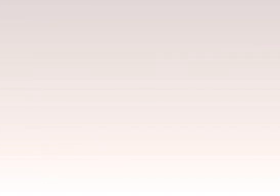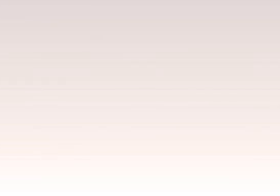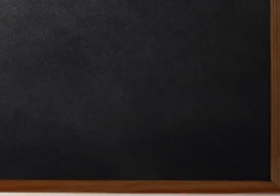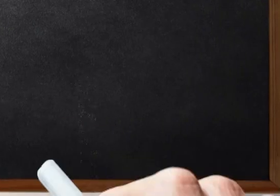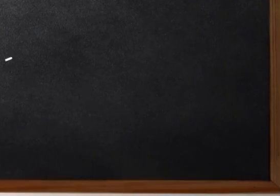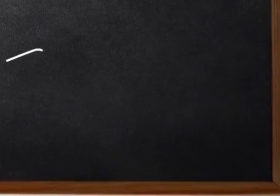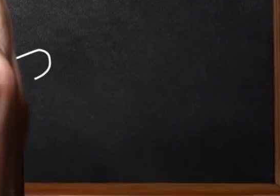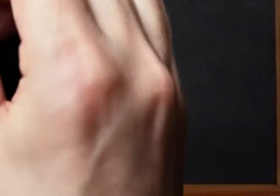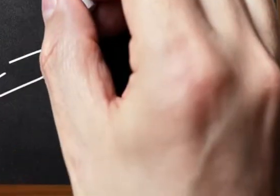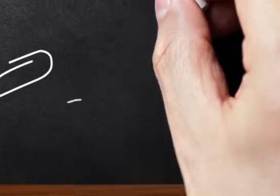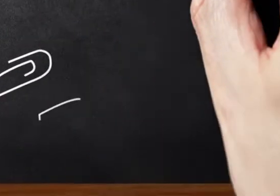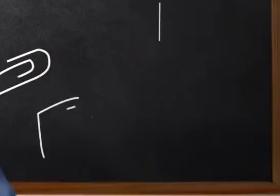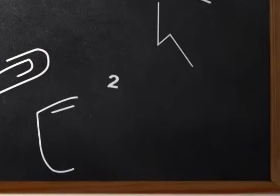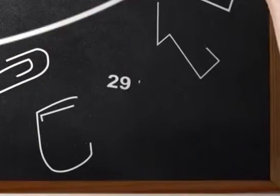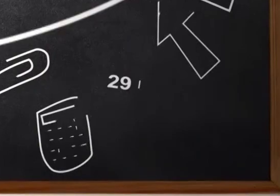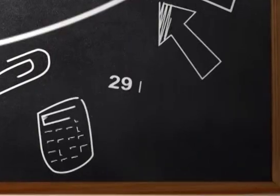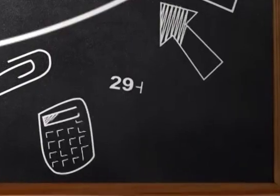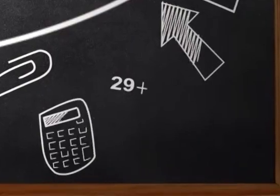E aí